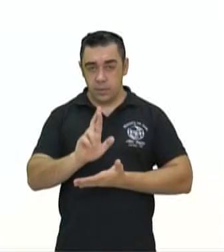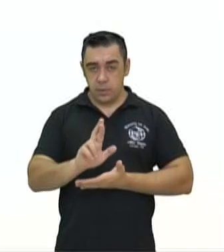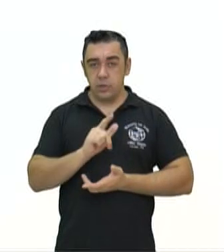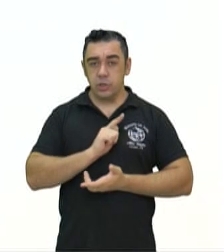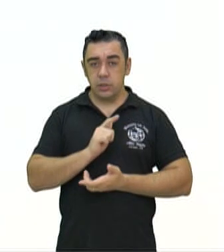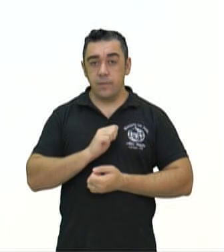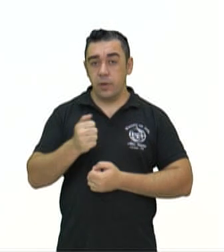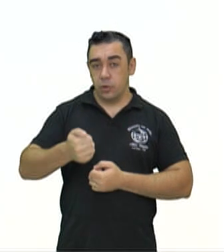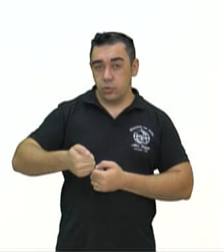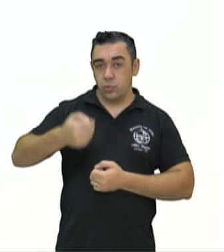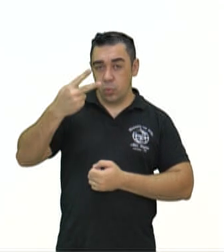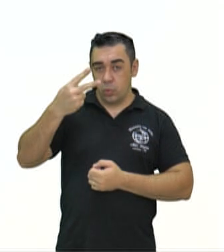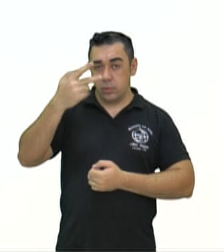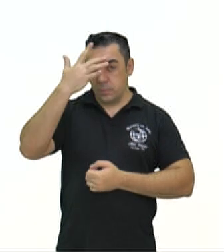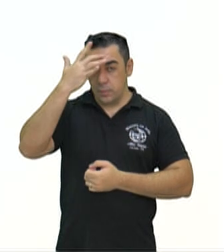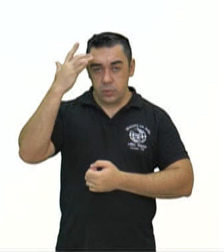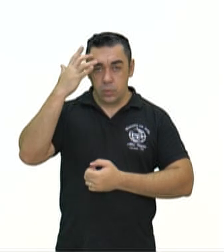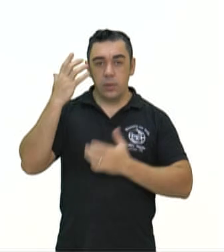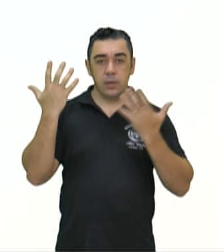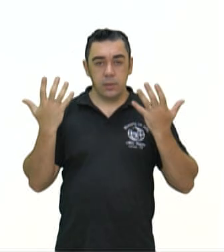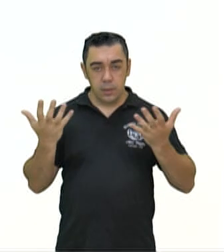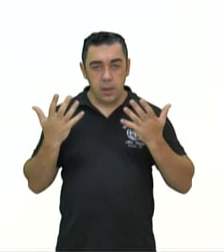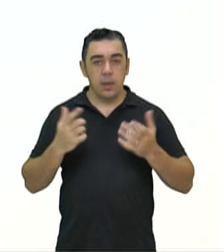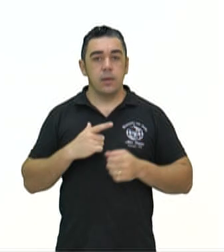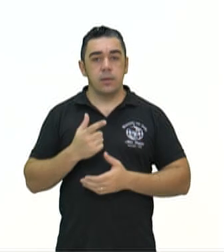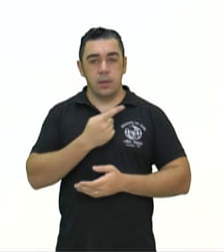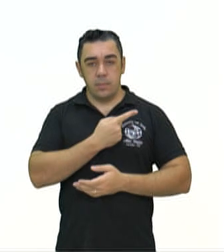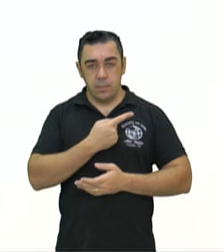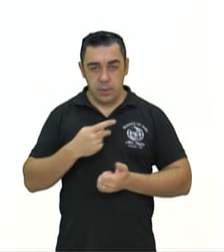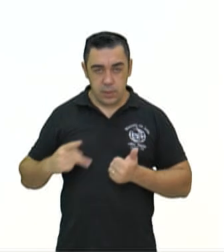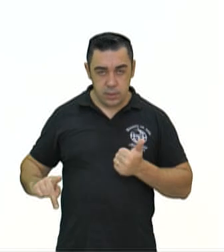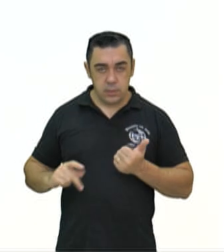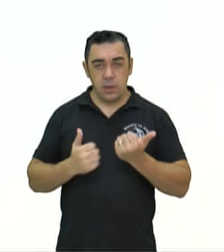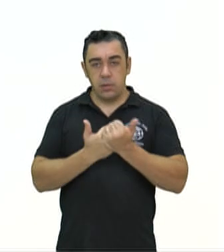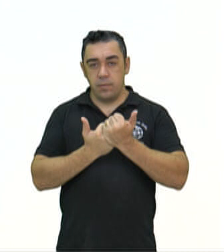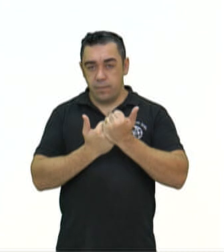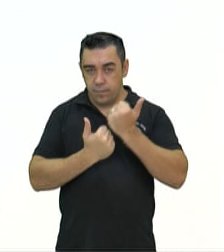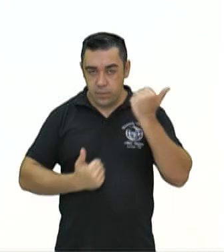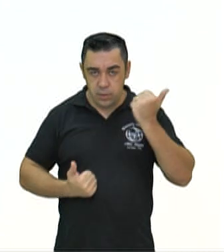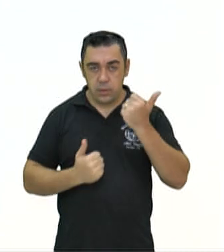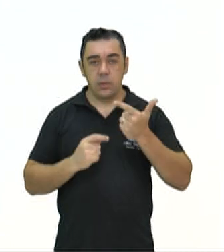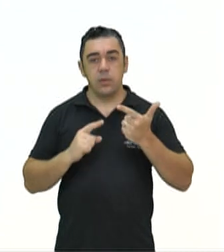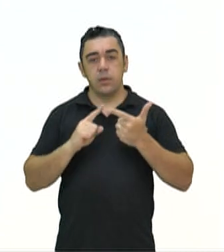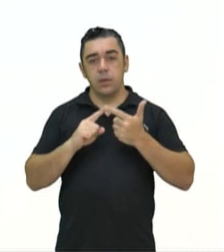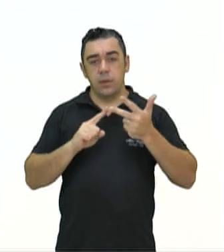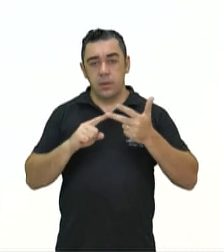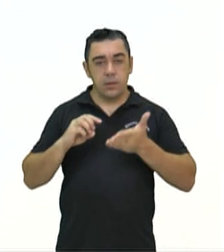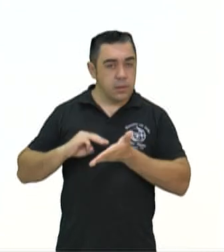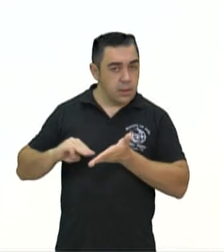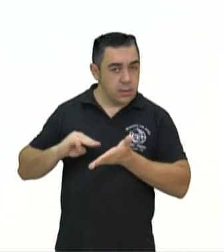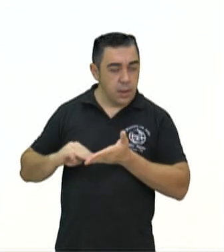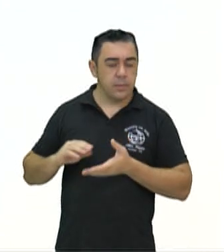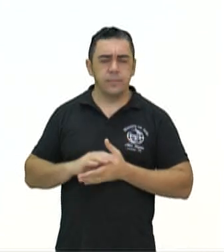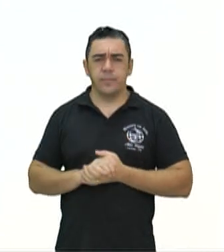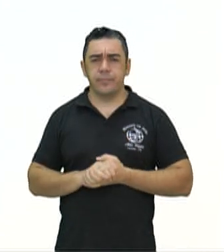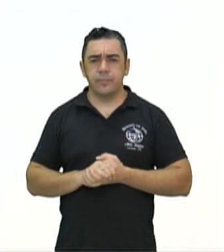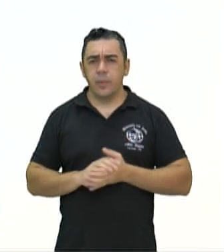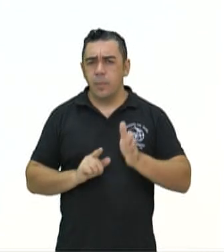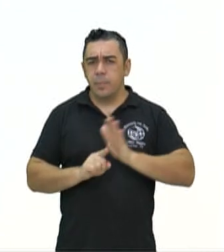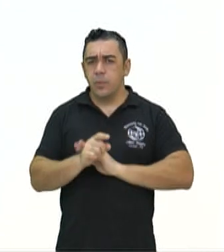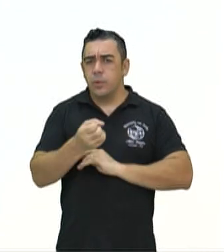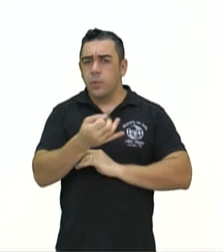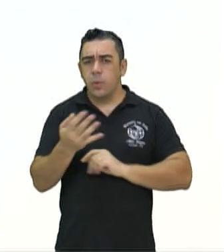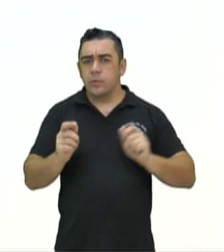houveram 12 candidatos aos cargos de presidente, vice-presidente e secretário. De quantos